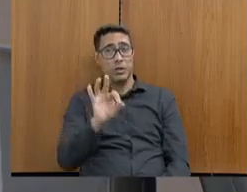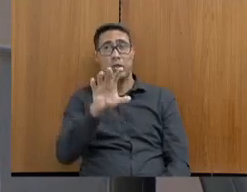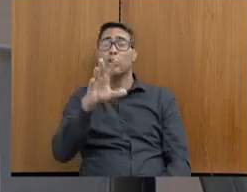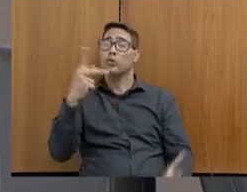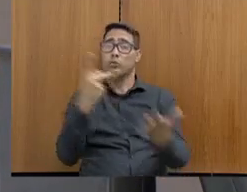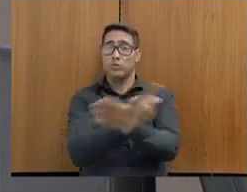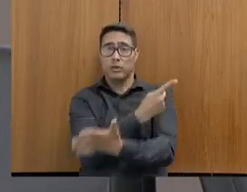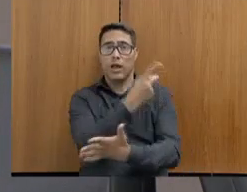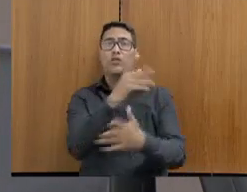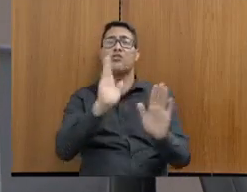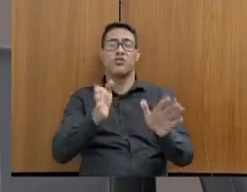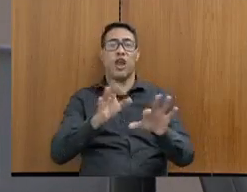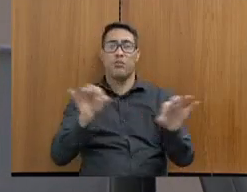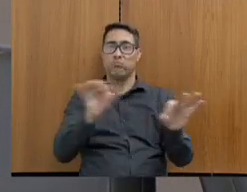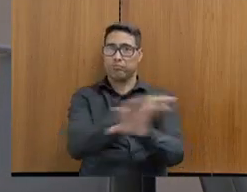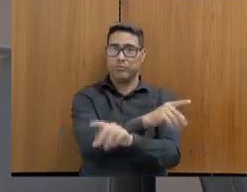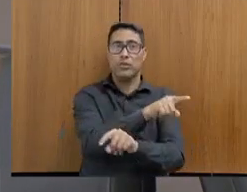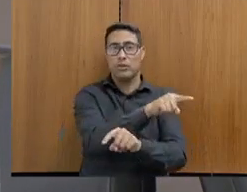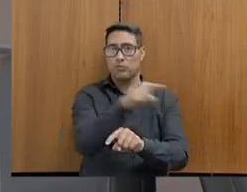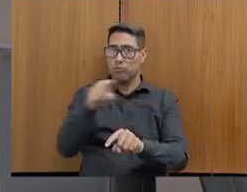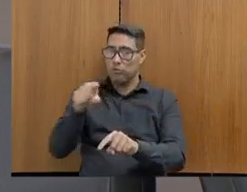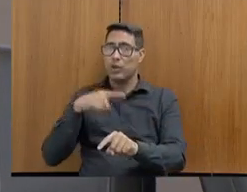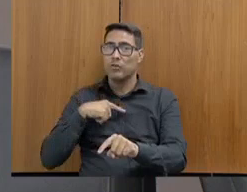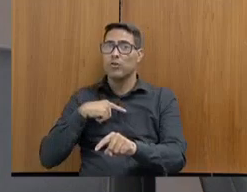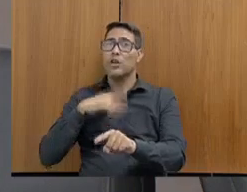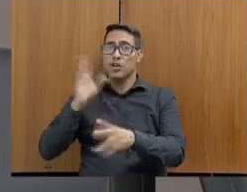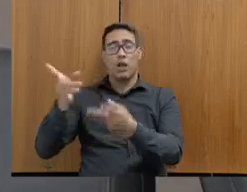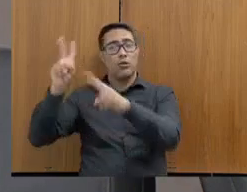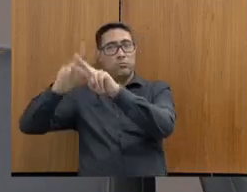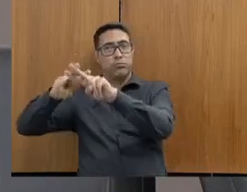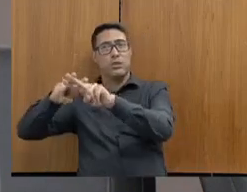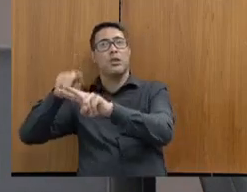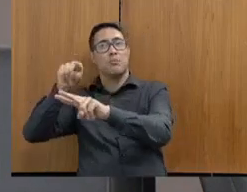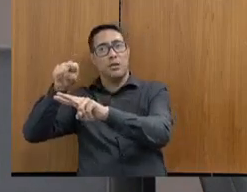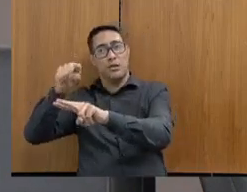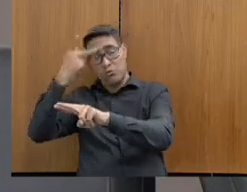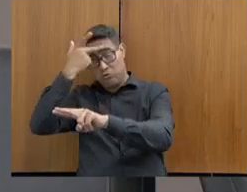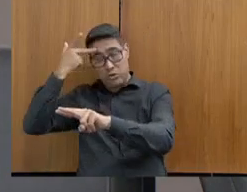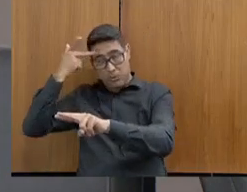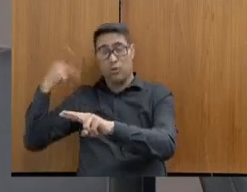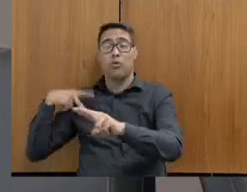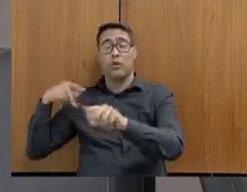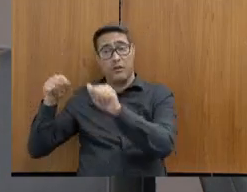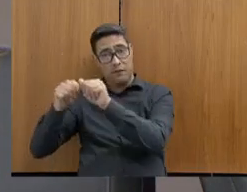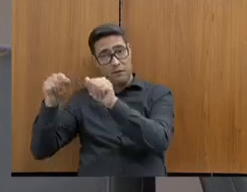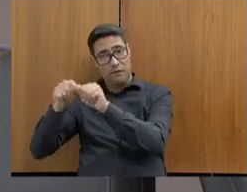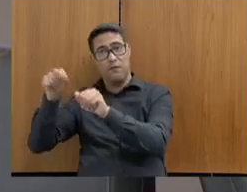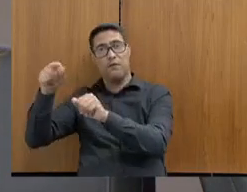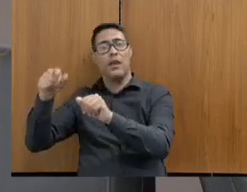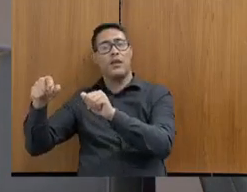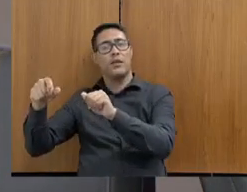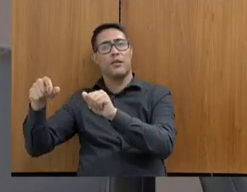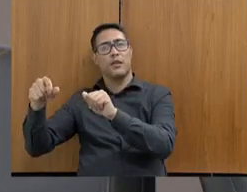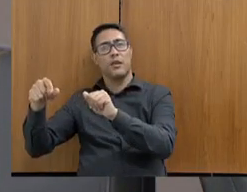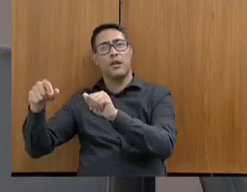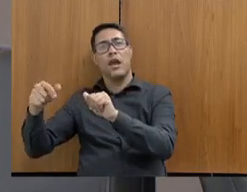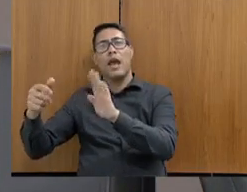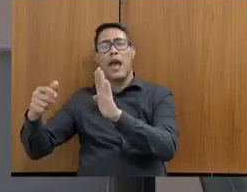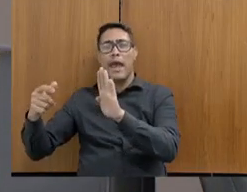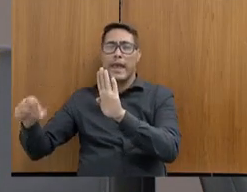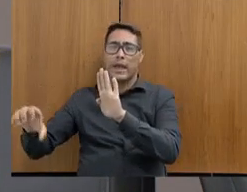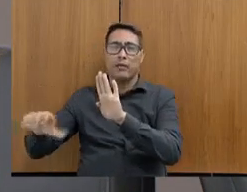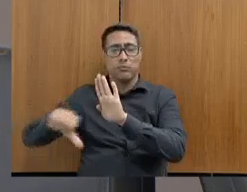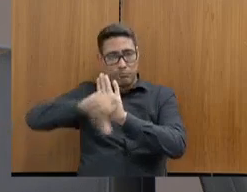concluídos com ensinamento e com prisão daqueles autores então há uma preocupação muito grande nesse sentido